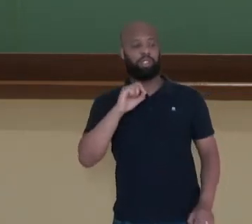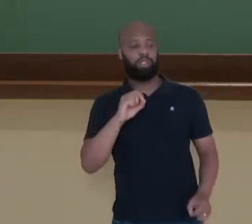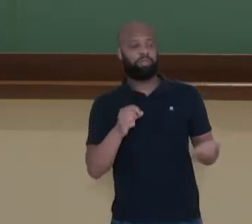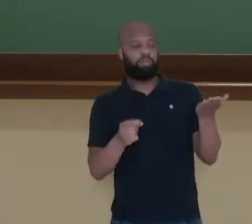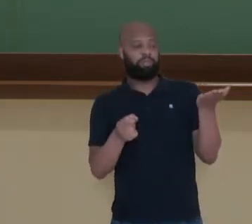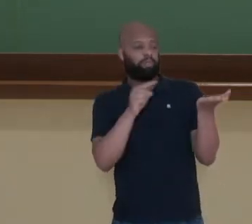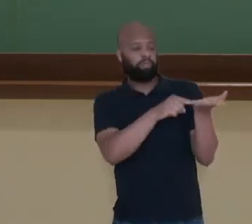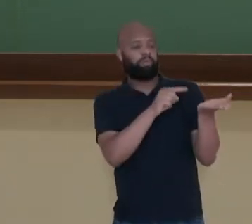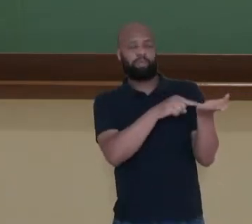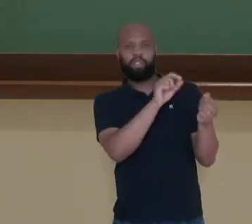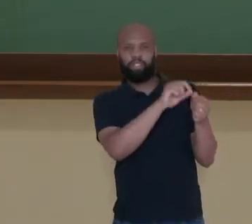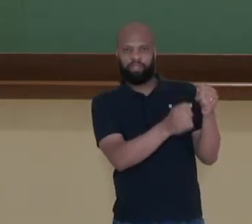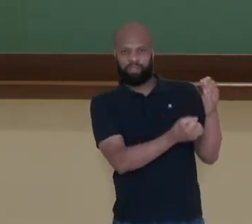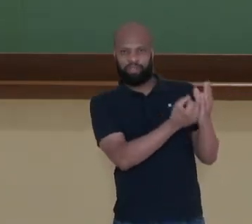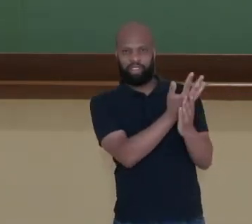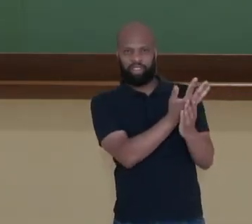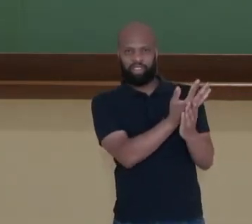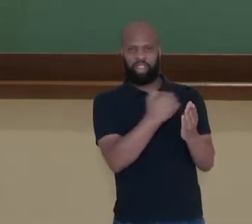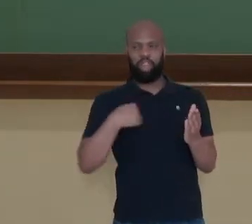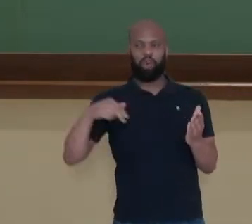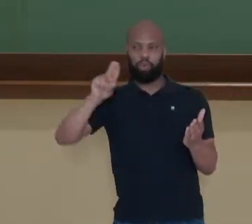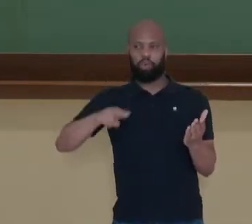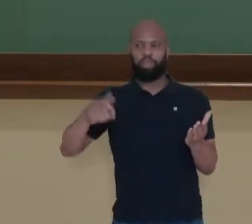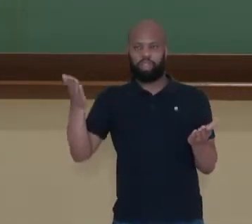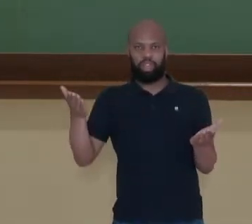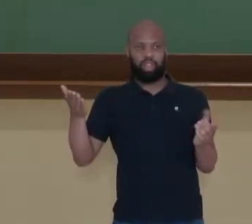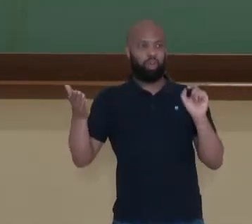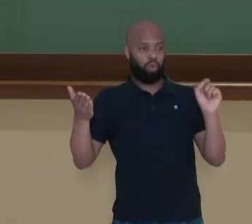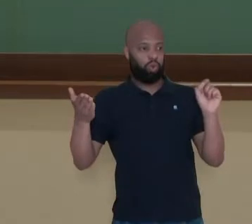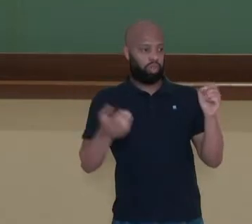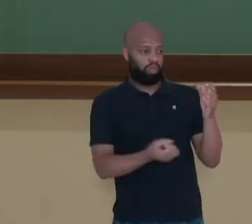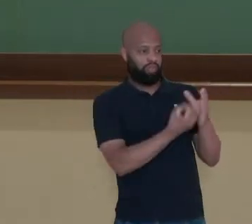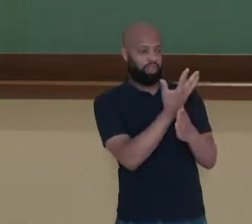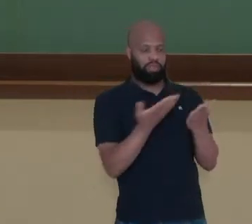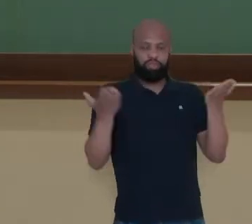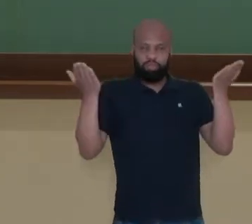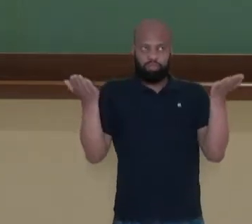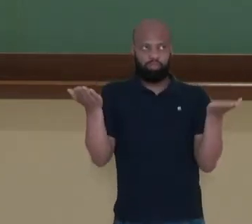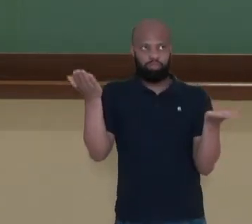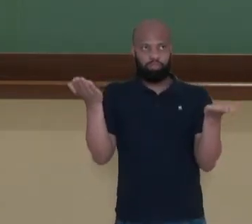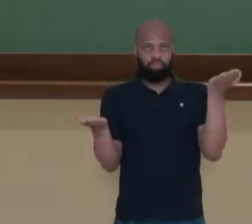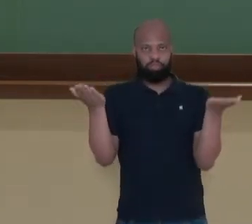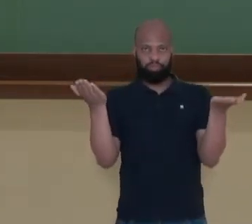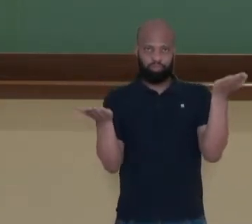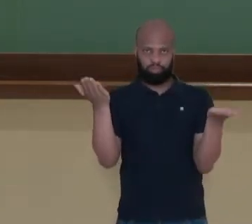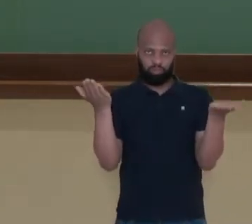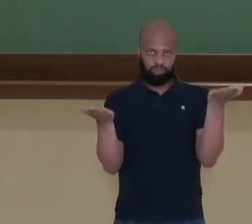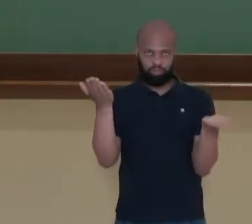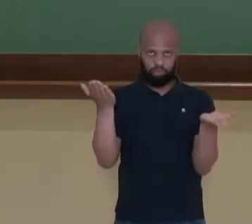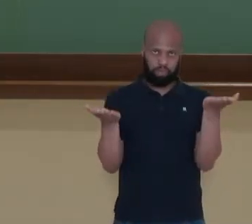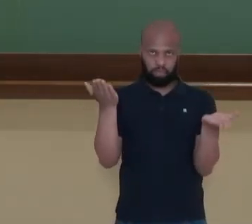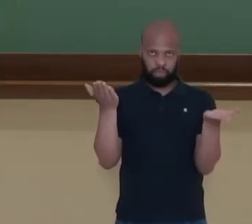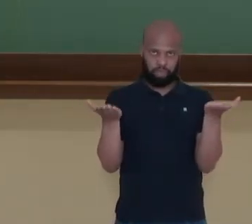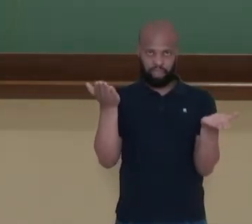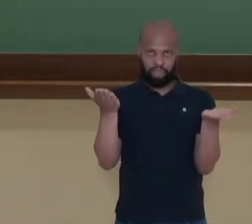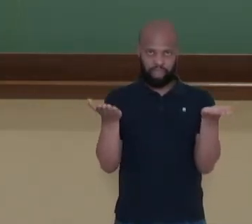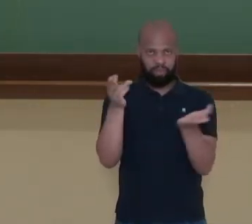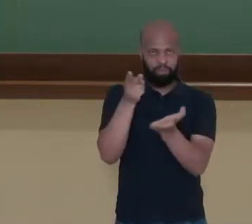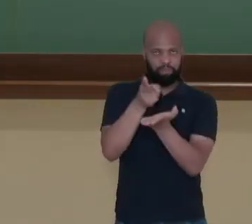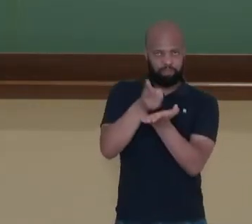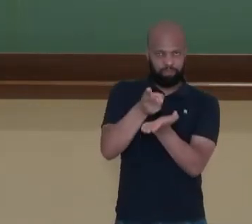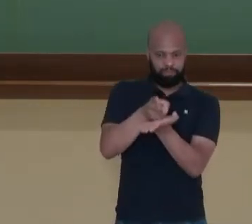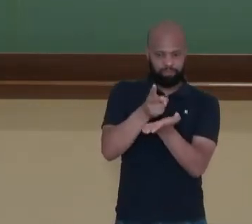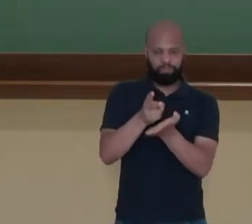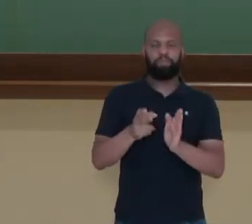foi gerado, né, entre a energia útil com a energia dissipada, vai perceber que essa balança se mantém em